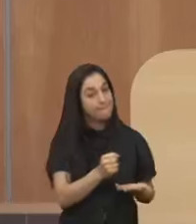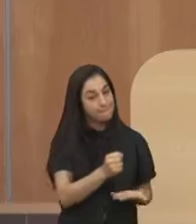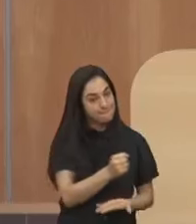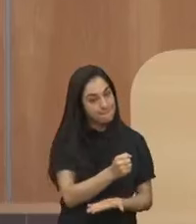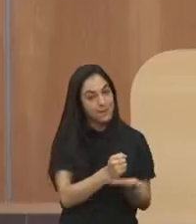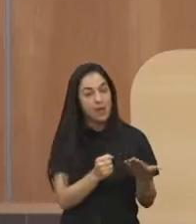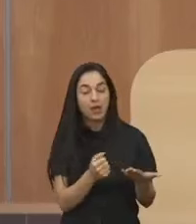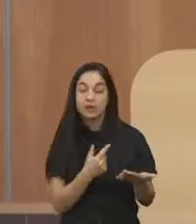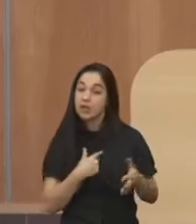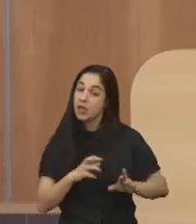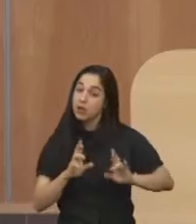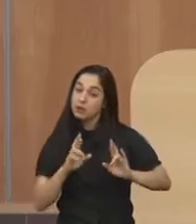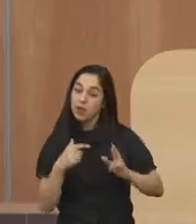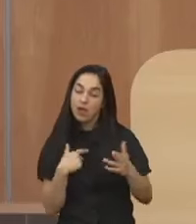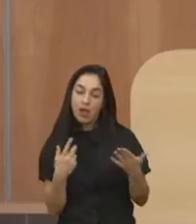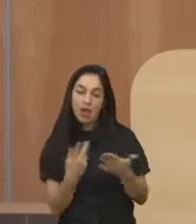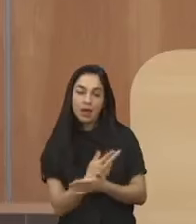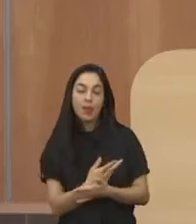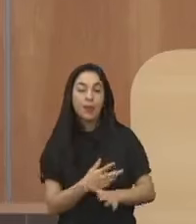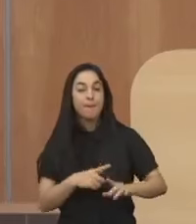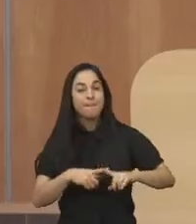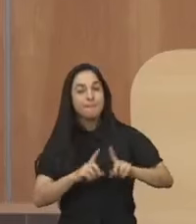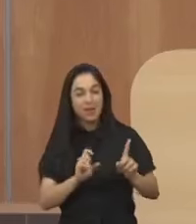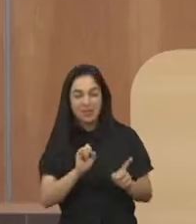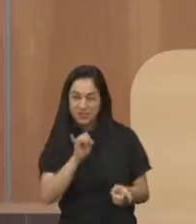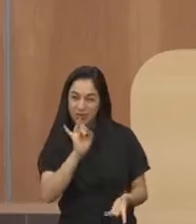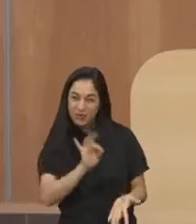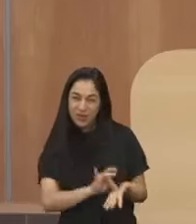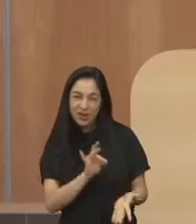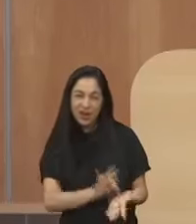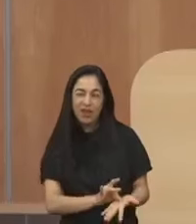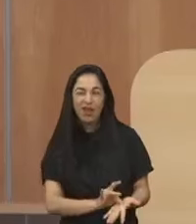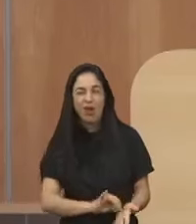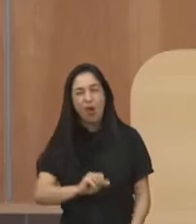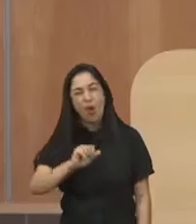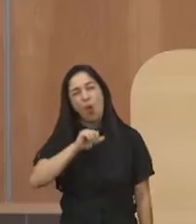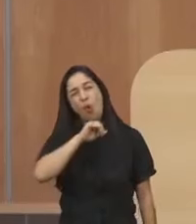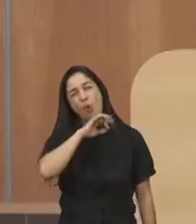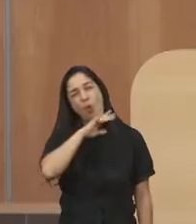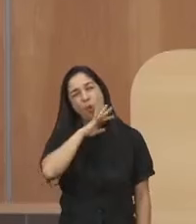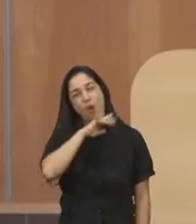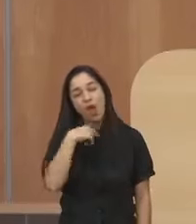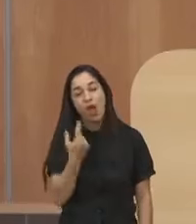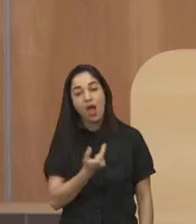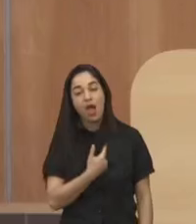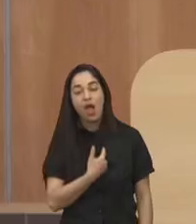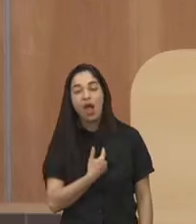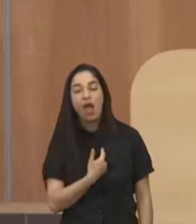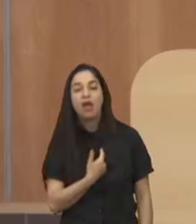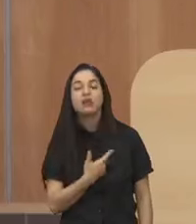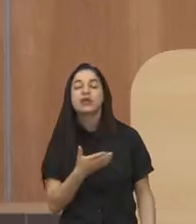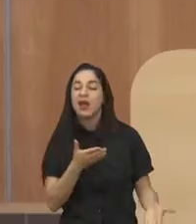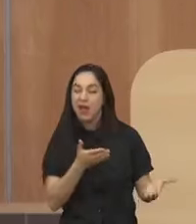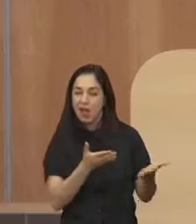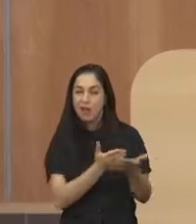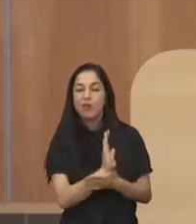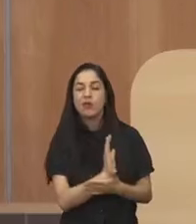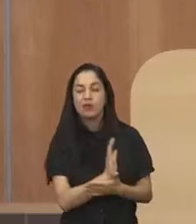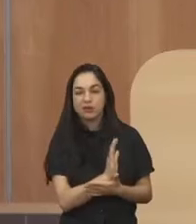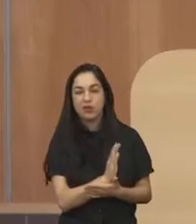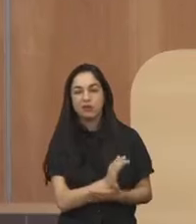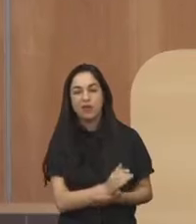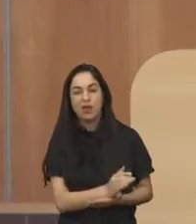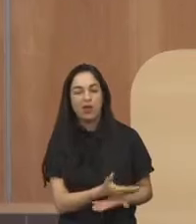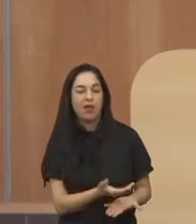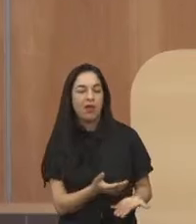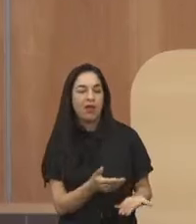sinceramente estar errado, mas se for, isso é muito ruim, porque daí a gente está aprovando aqui criação de cabide de emprego. Jacareí